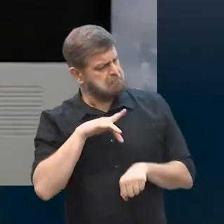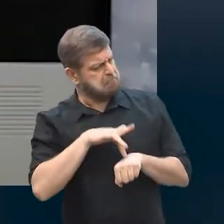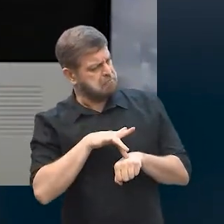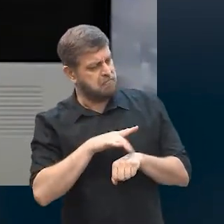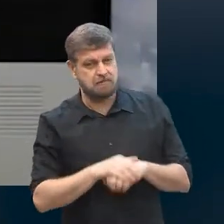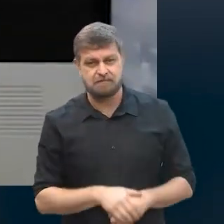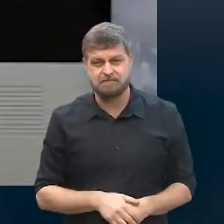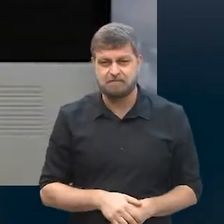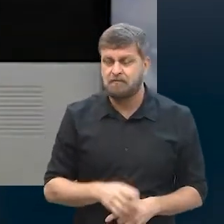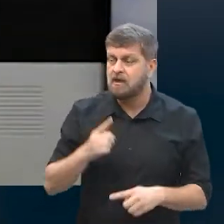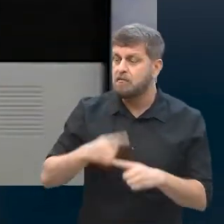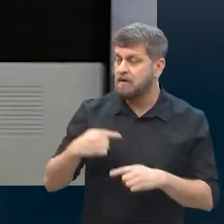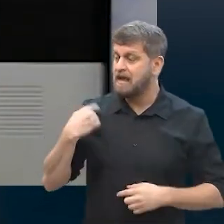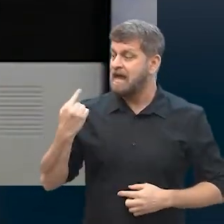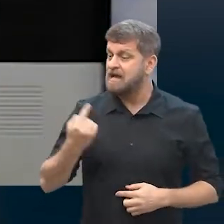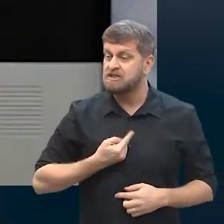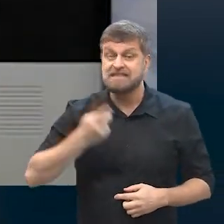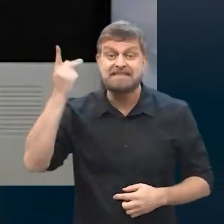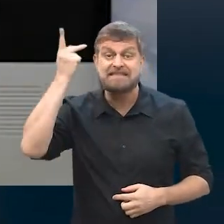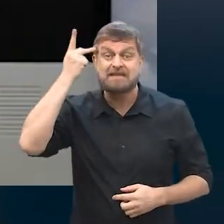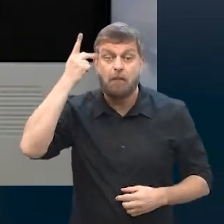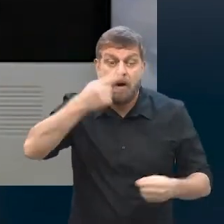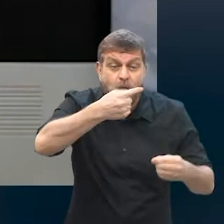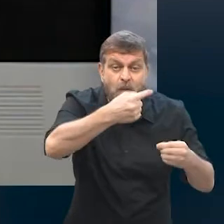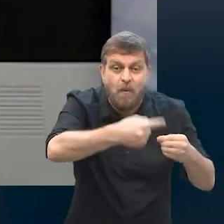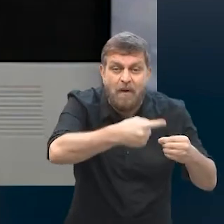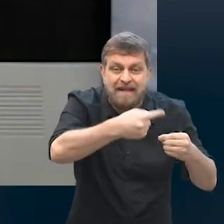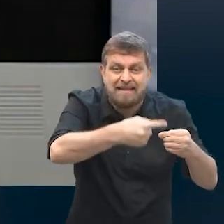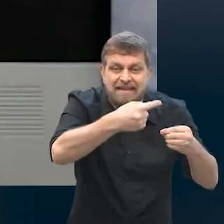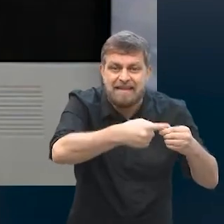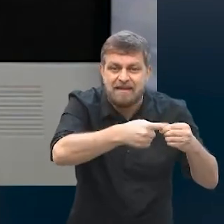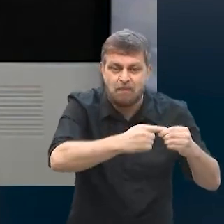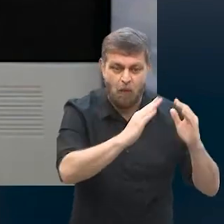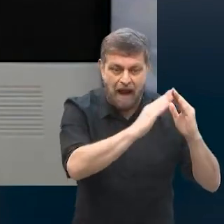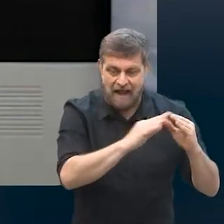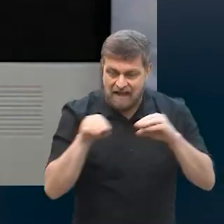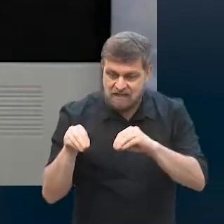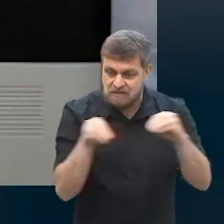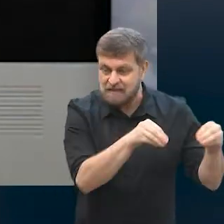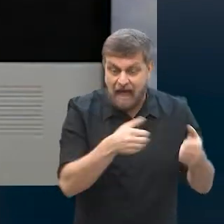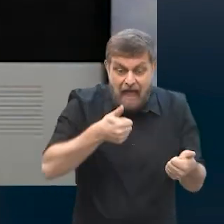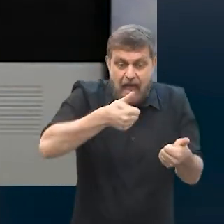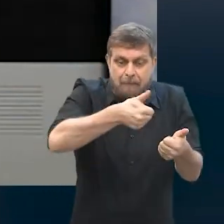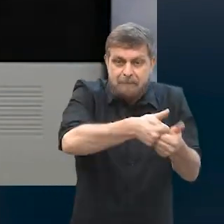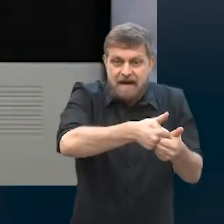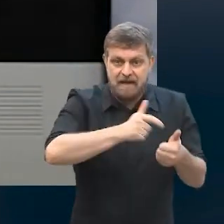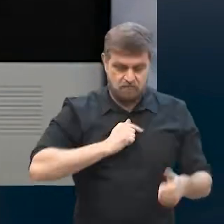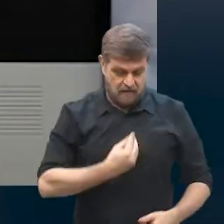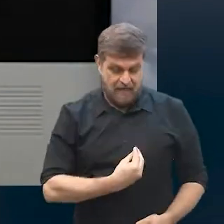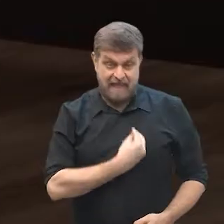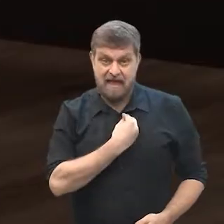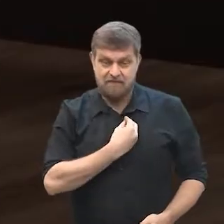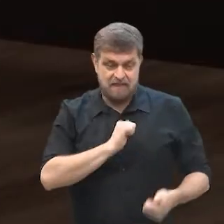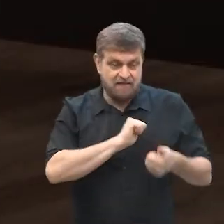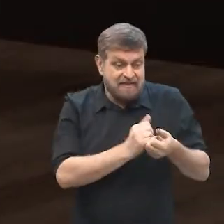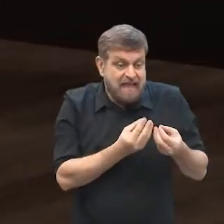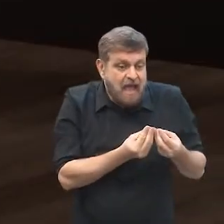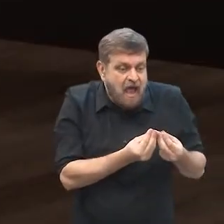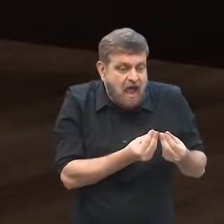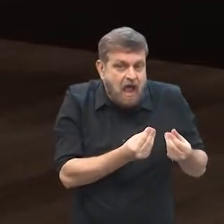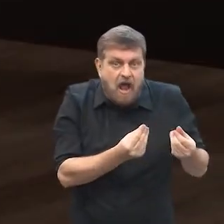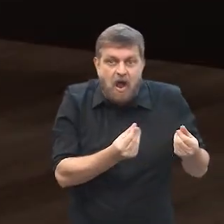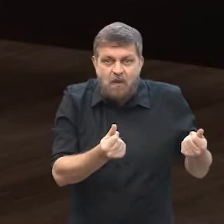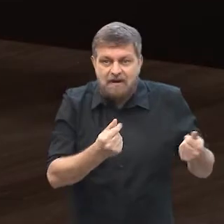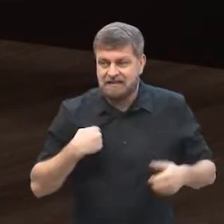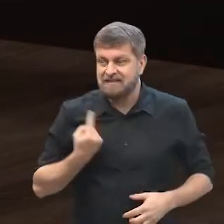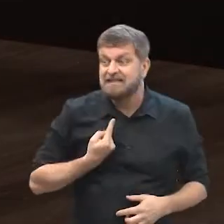por que a gente não mora no interior de São Paulo? É próximo e a gente vai ter uma qualidade de vida que